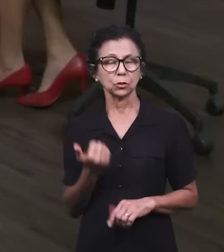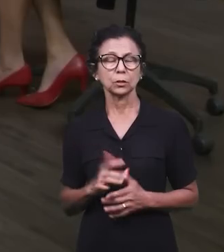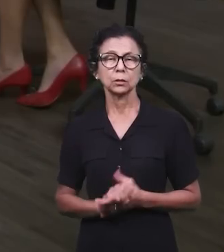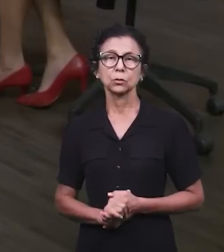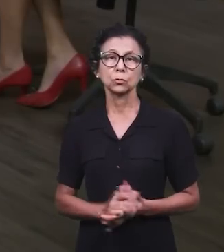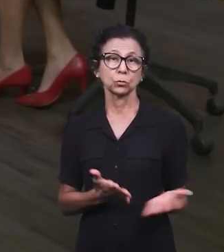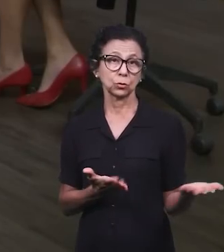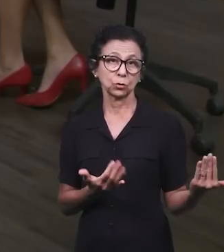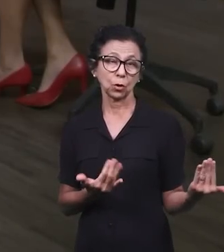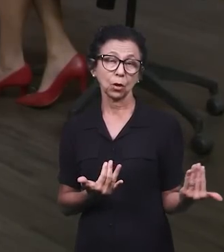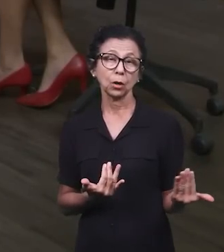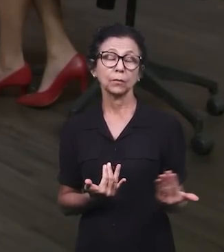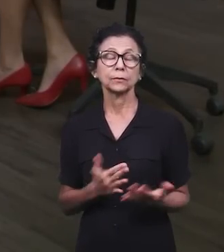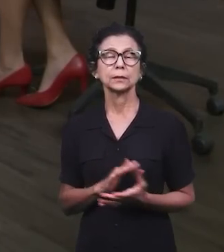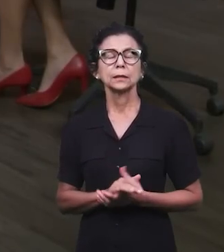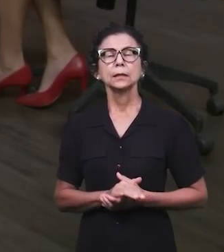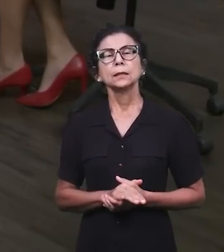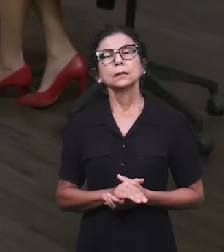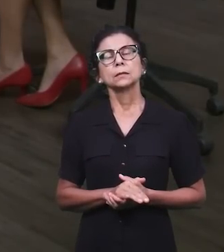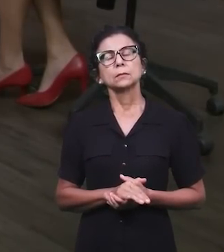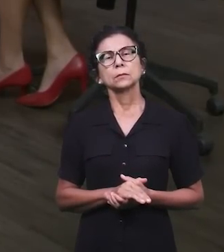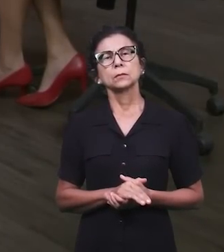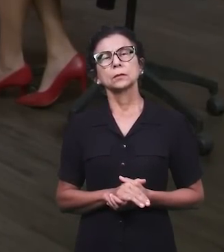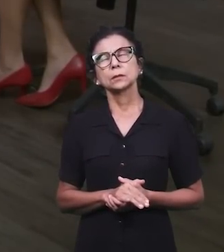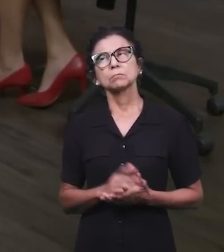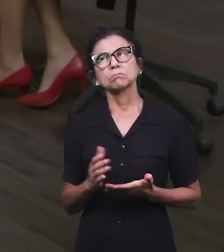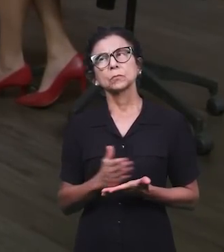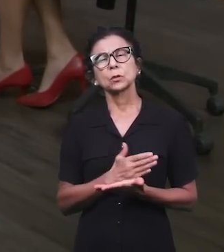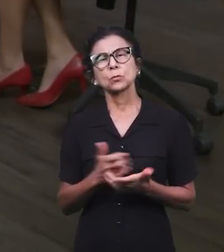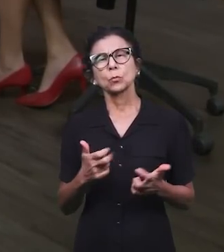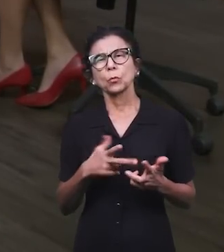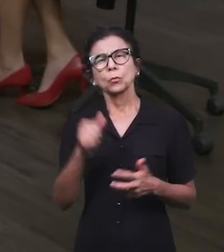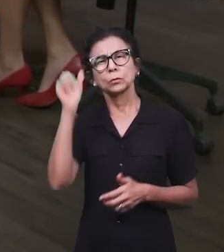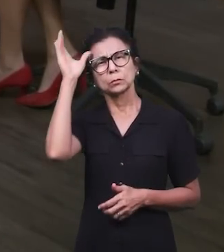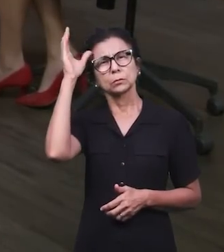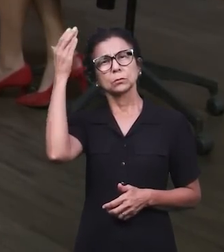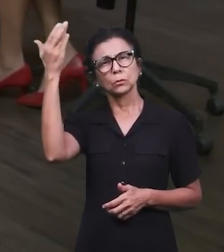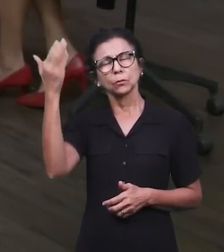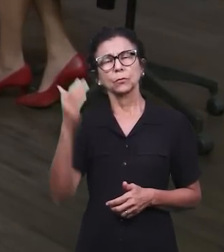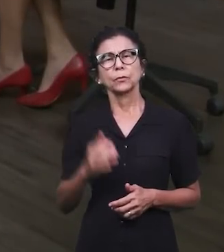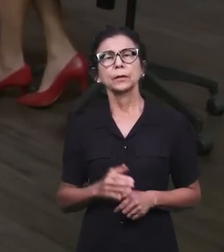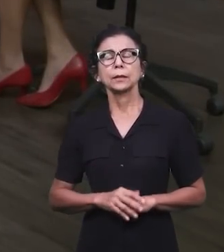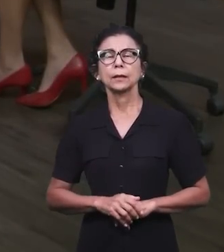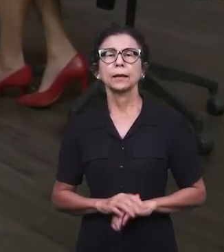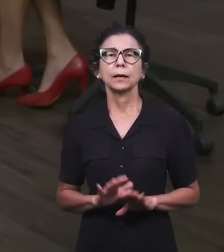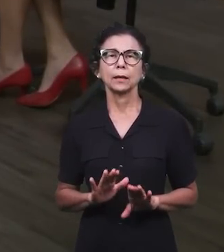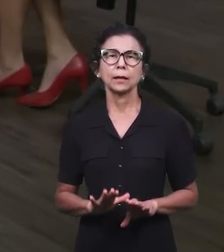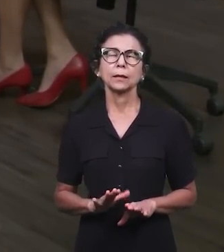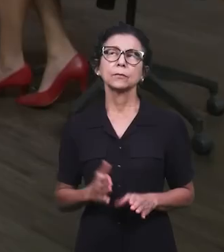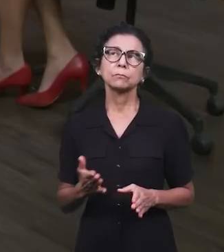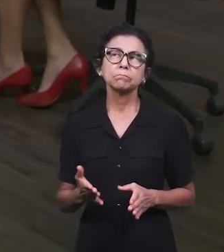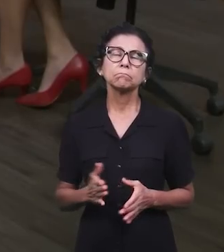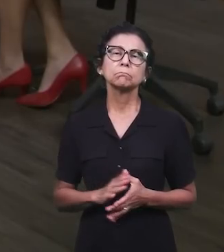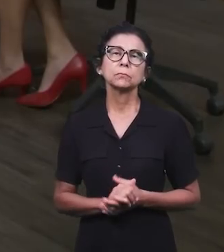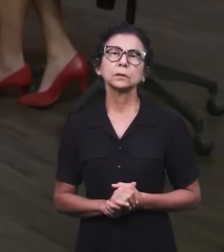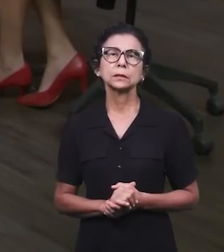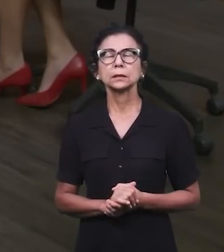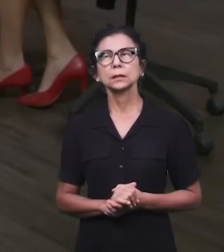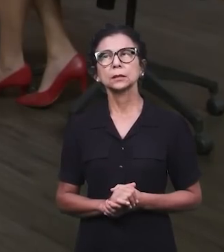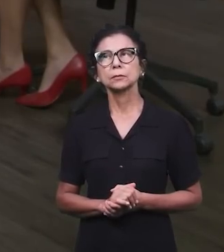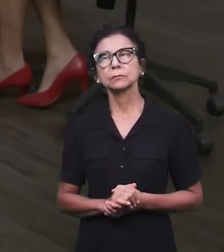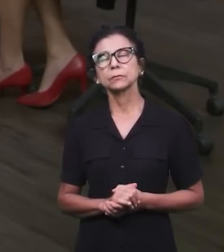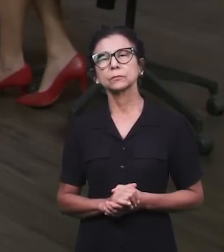até casos que você tem assim, querem resolver, é muito interessante quando você está naquele período de consagração de 10 dias, de 5